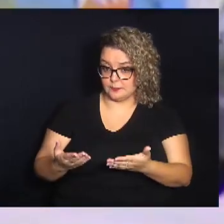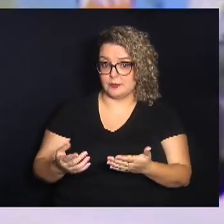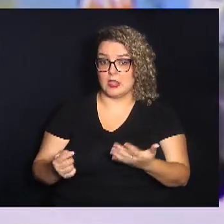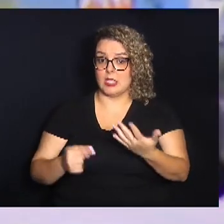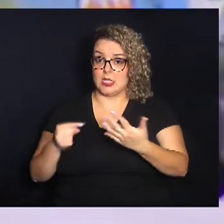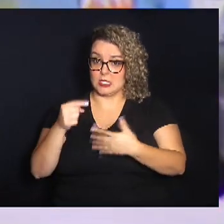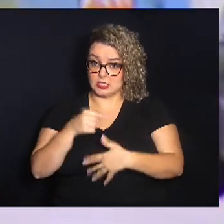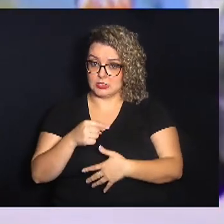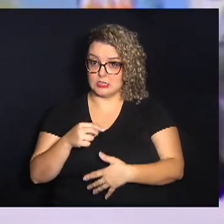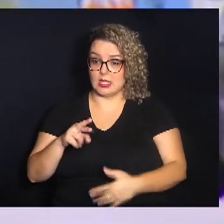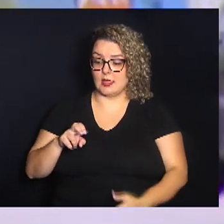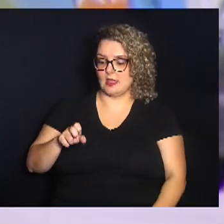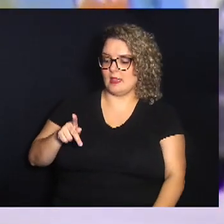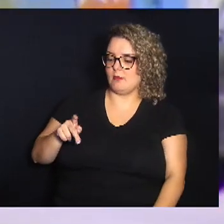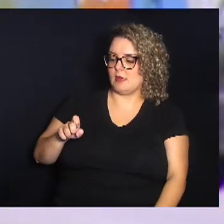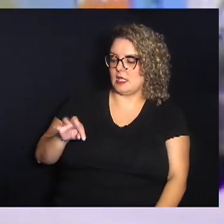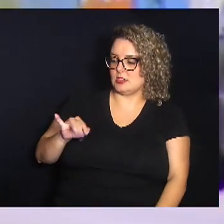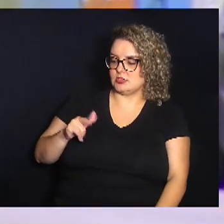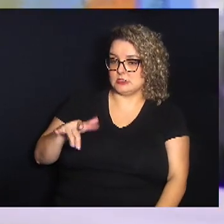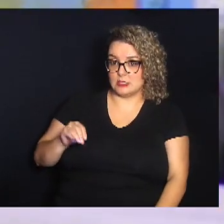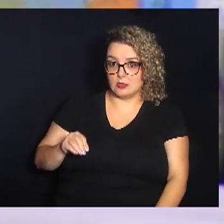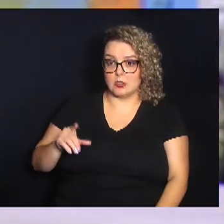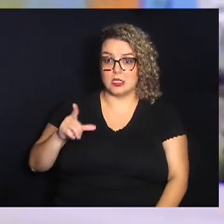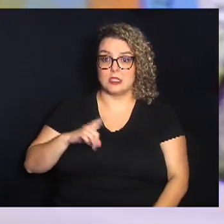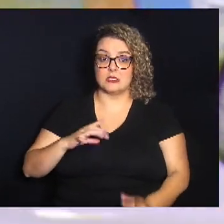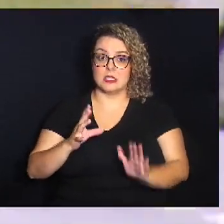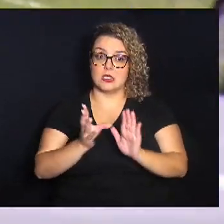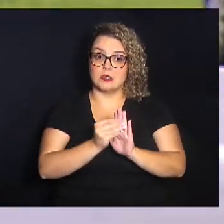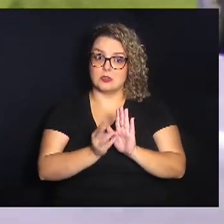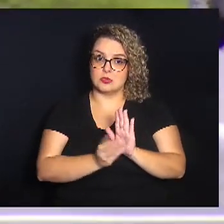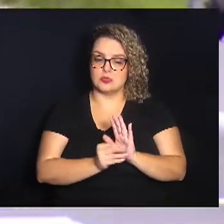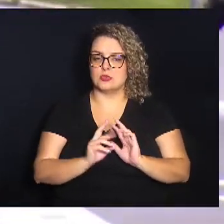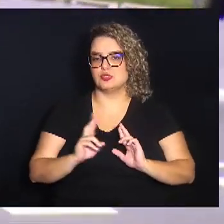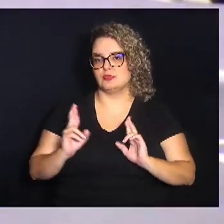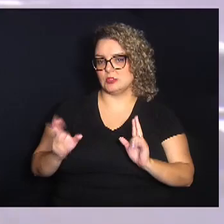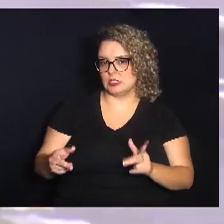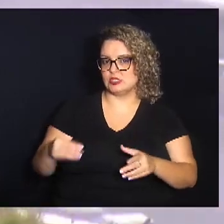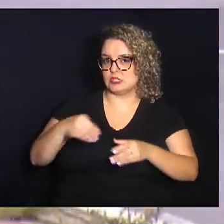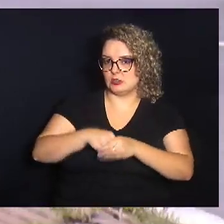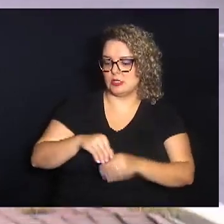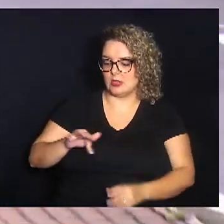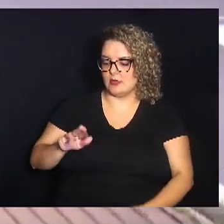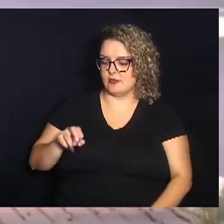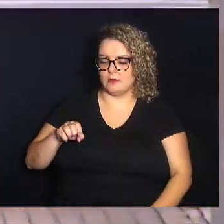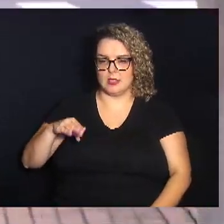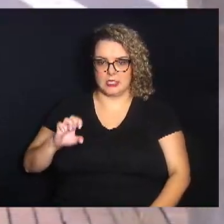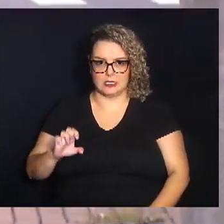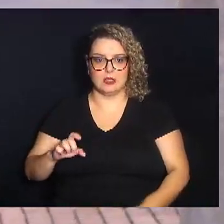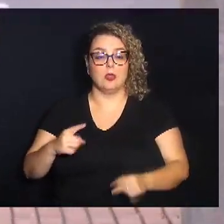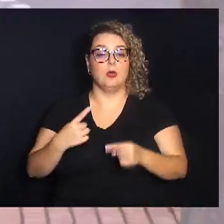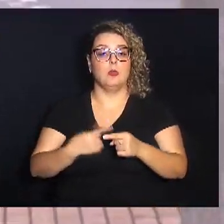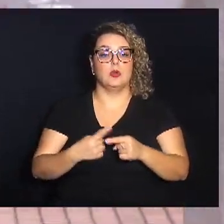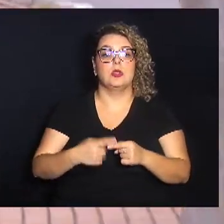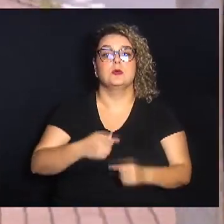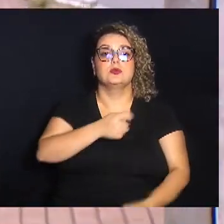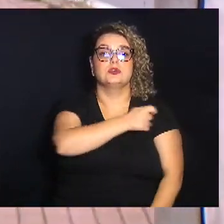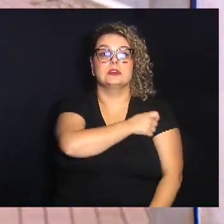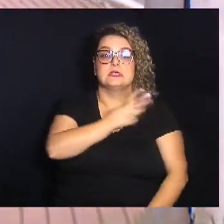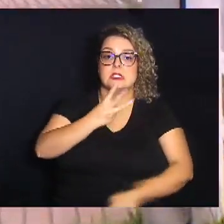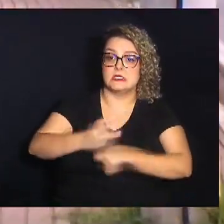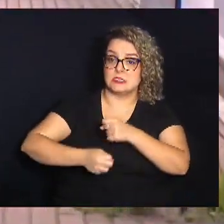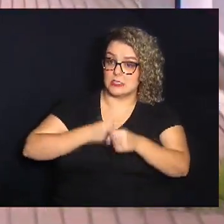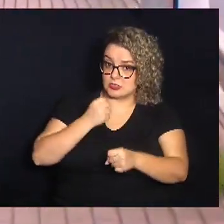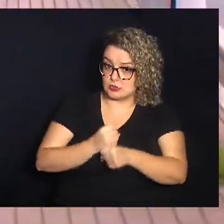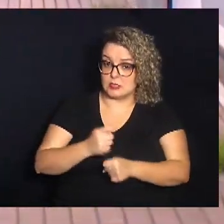da repetição, ela tem um conceito diferente dentro da FUMEC. Porque os alunos, eles ficam em média 3 anos, mas nós